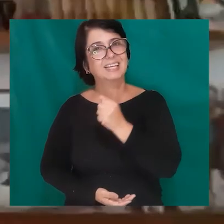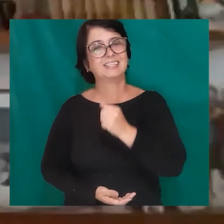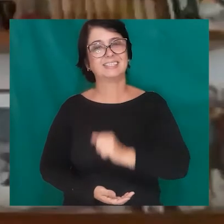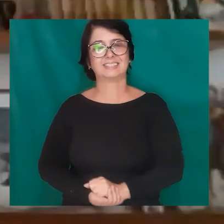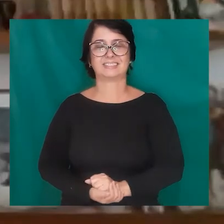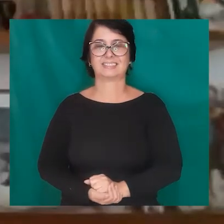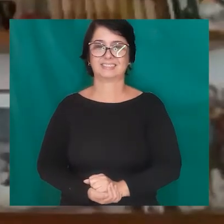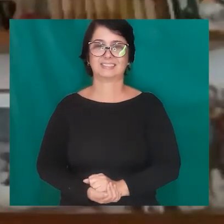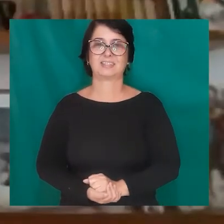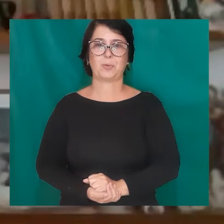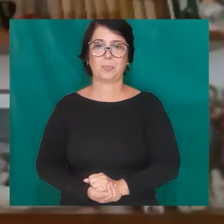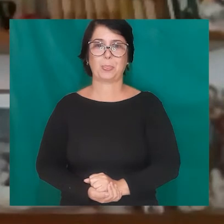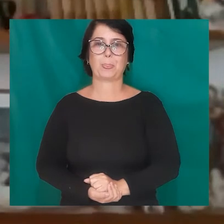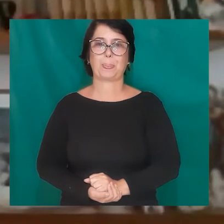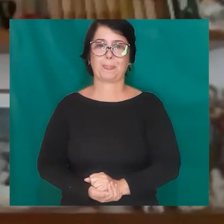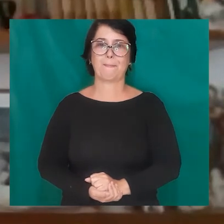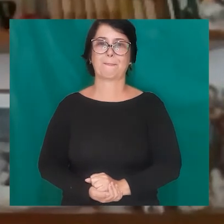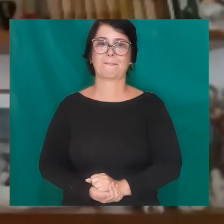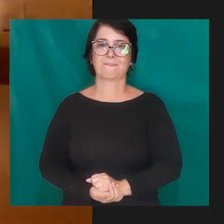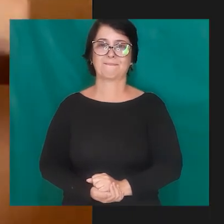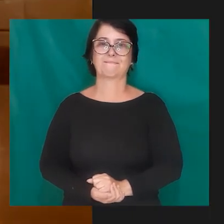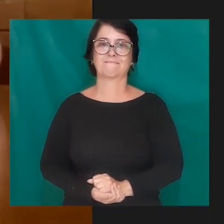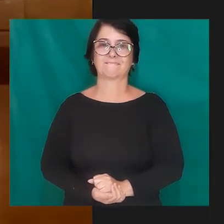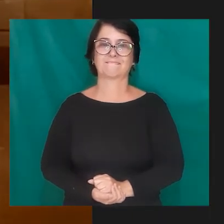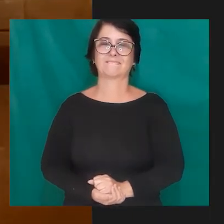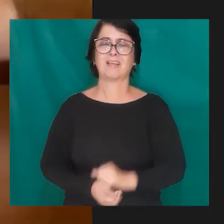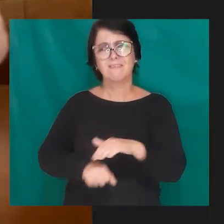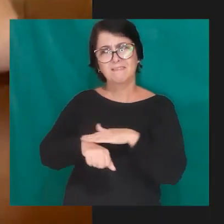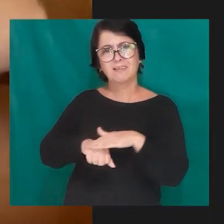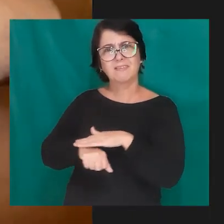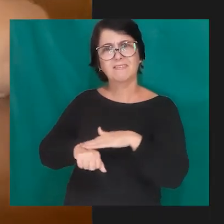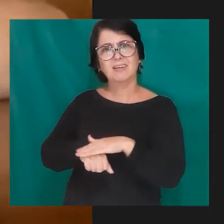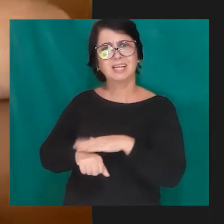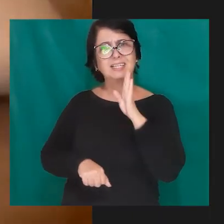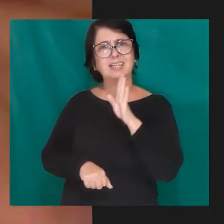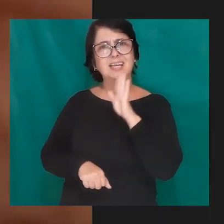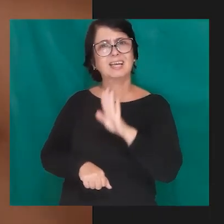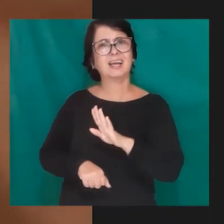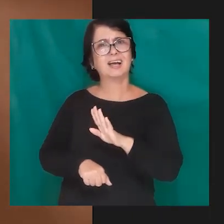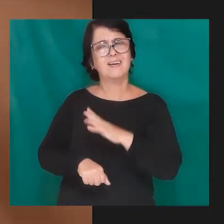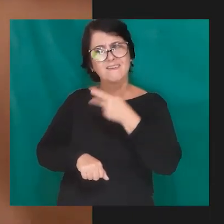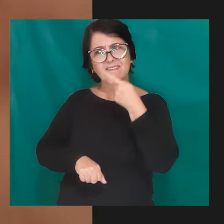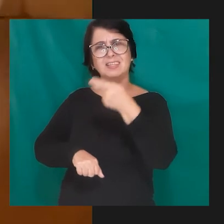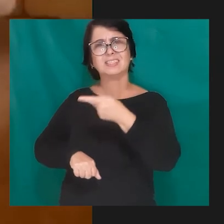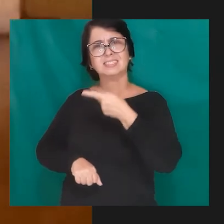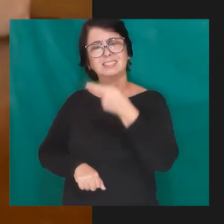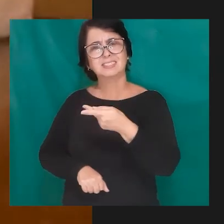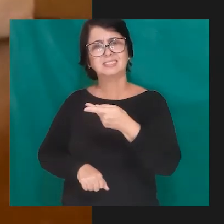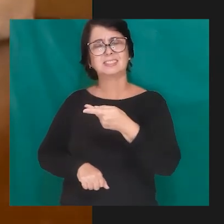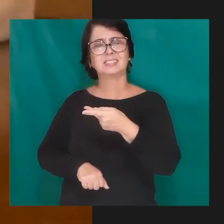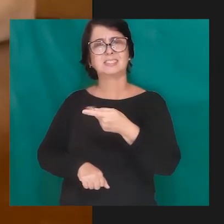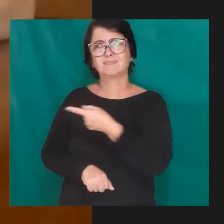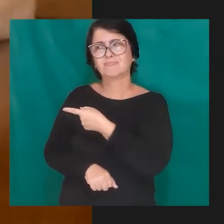Que a gente, isso ficou pronto agora há pouco, que foi uma conversa muito, foi muito legal, porque falando com ela, que não é